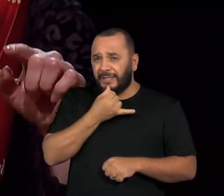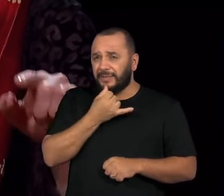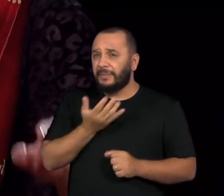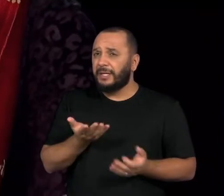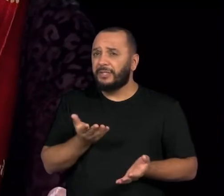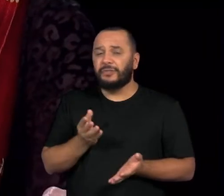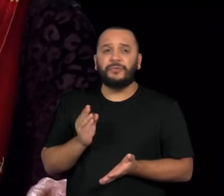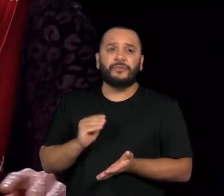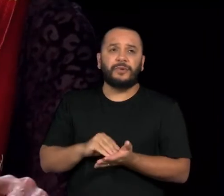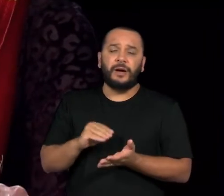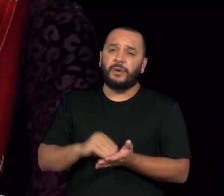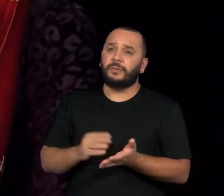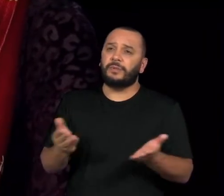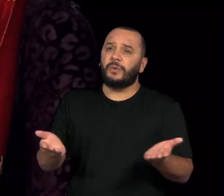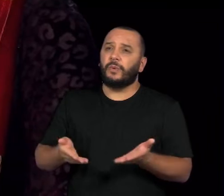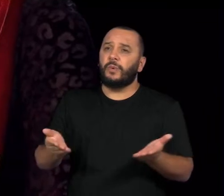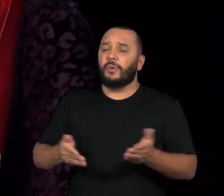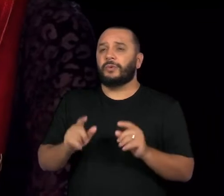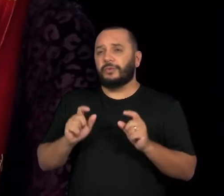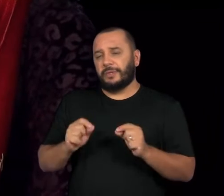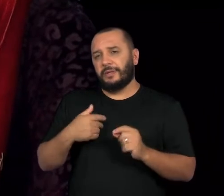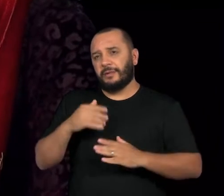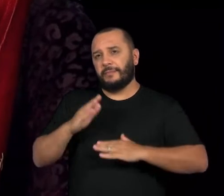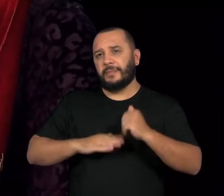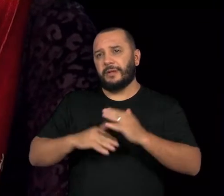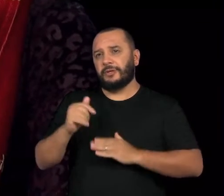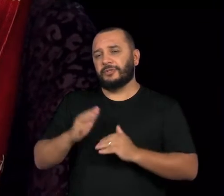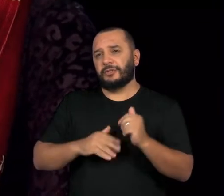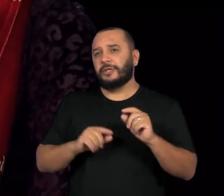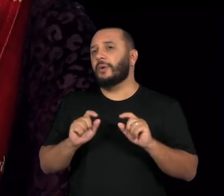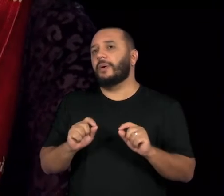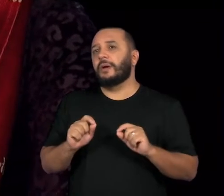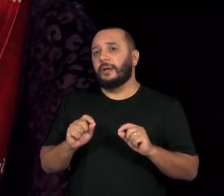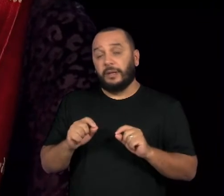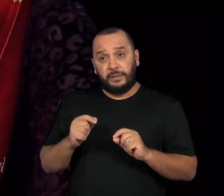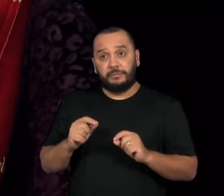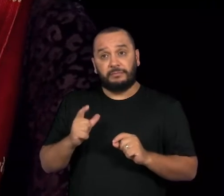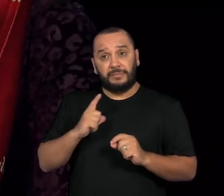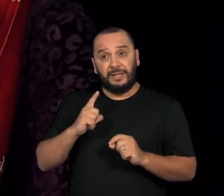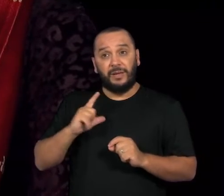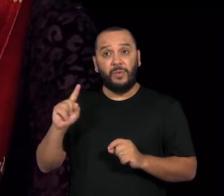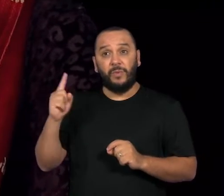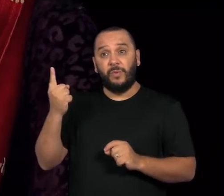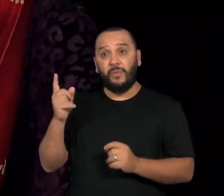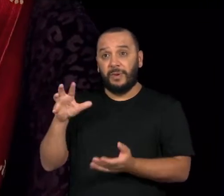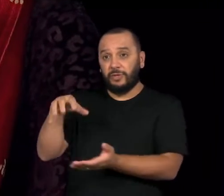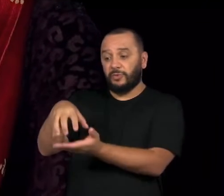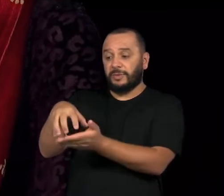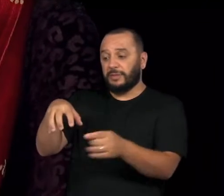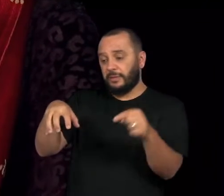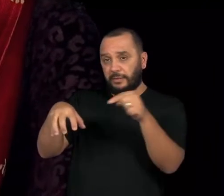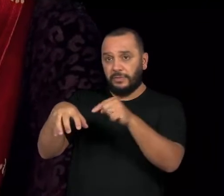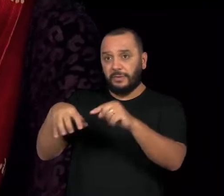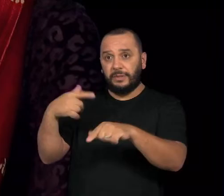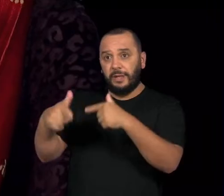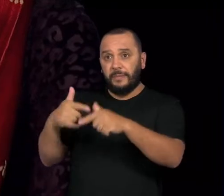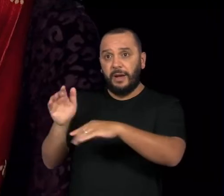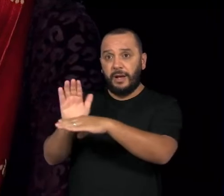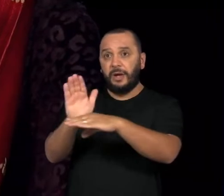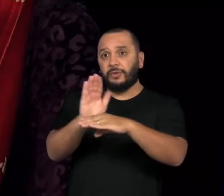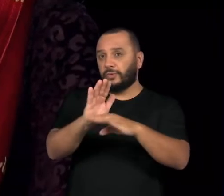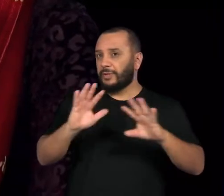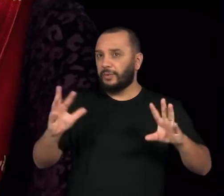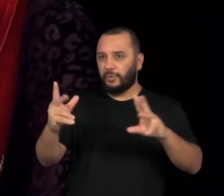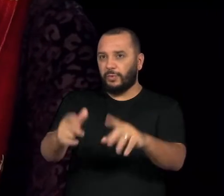isso atualmente, né, na prática, de que uma entidade trabalha para todos,